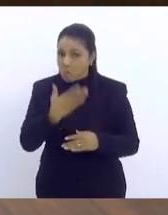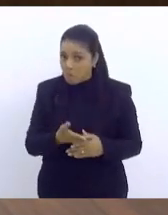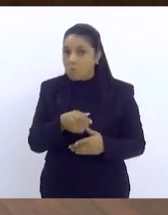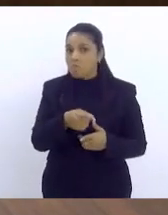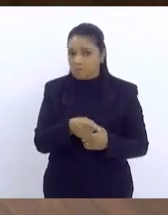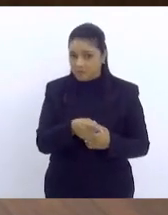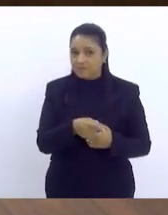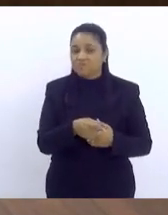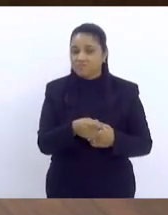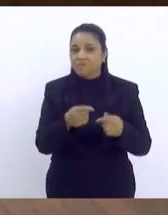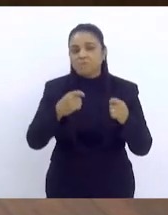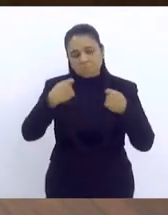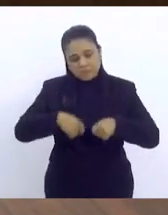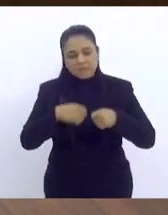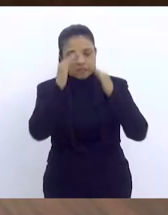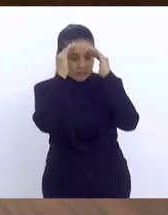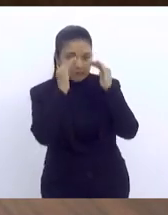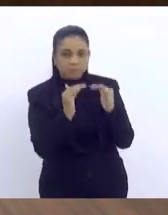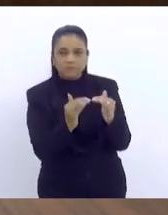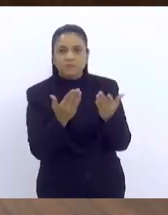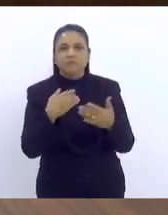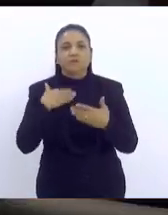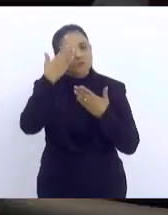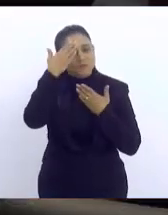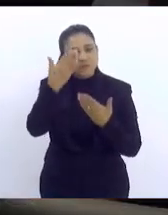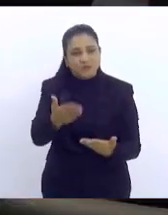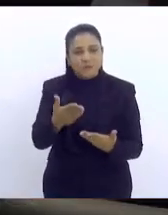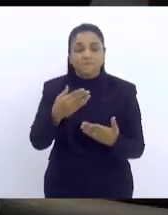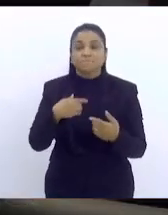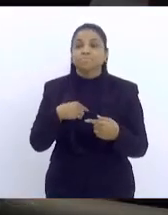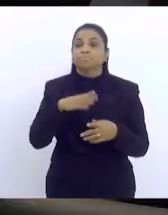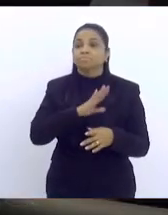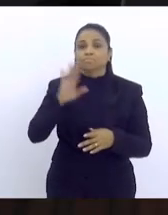muito bom deve ser respeitado Muito obrigado